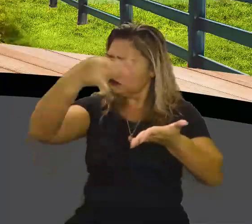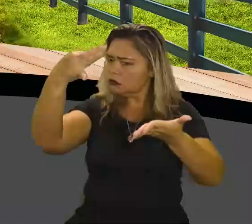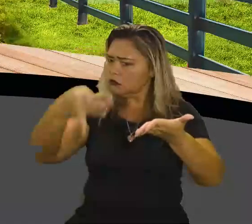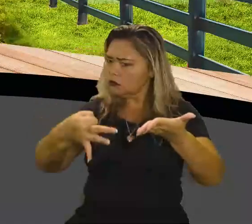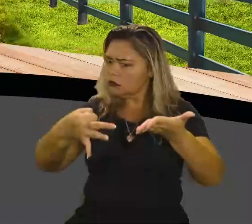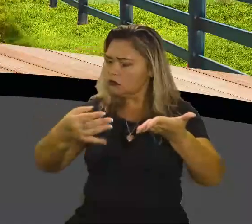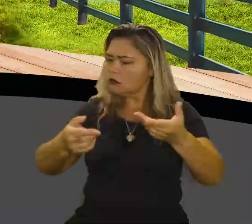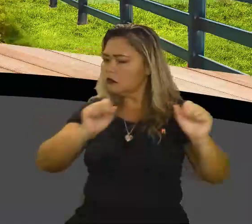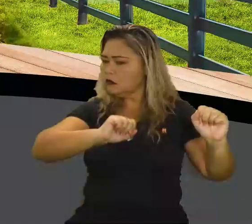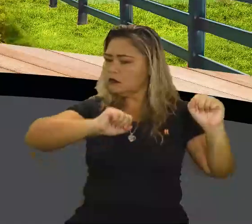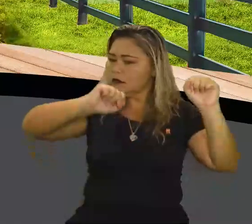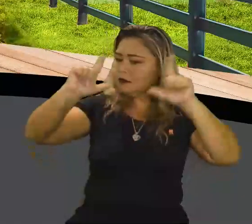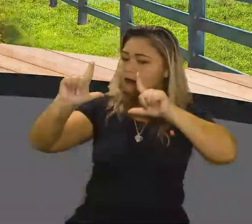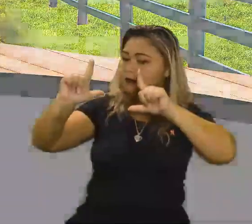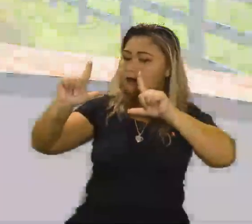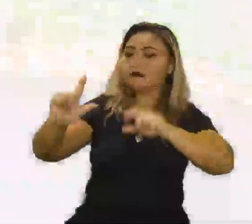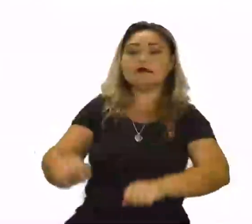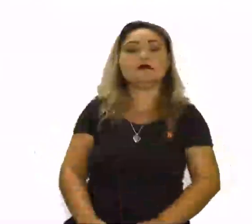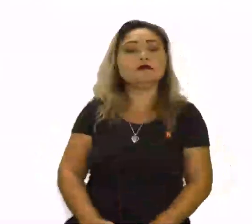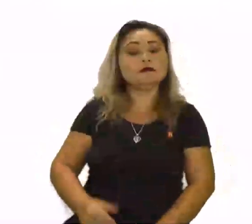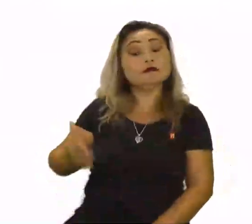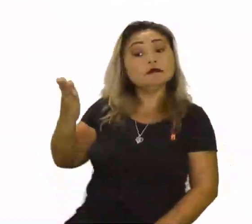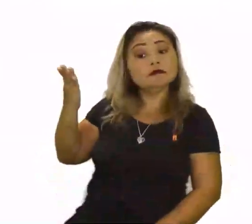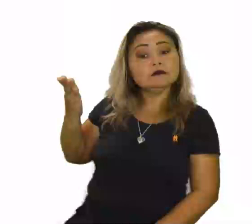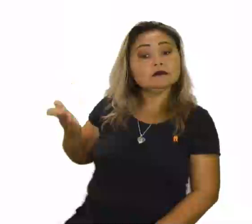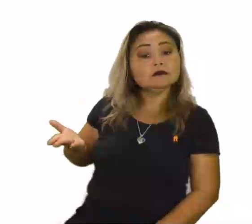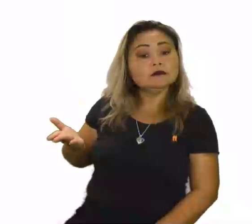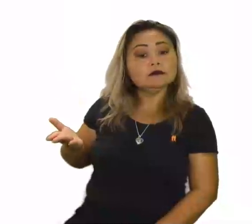bom? Volta lá na tela.